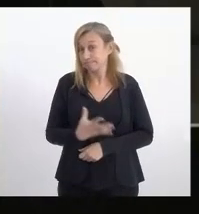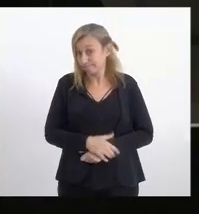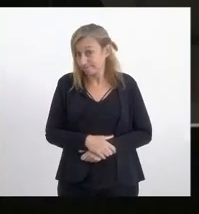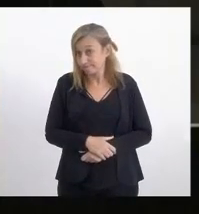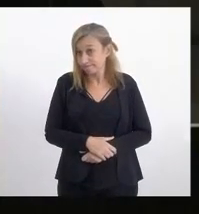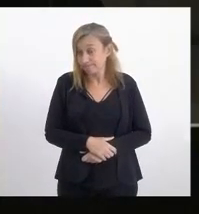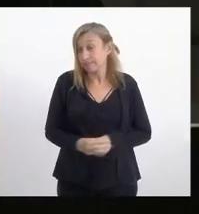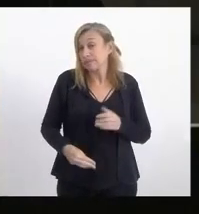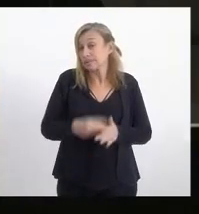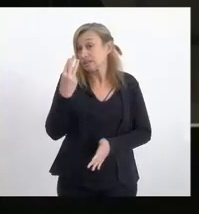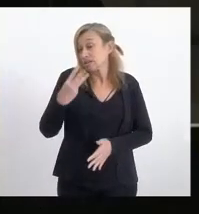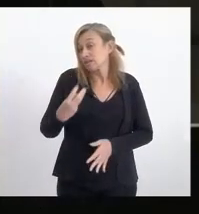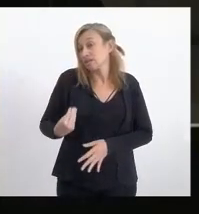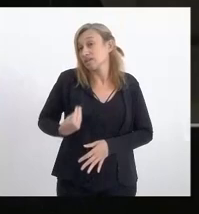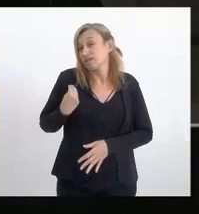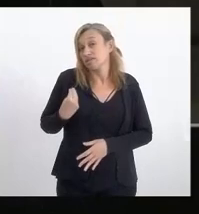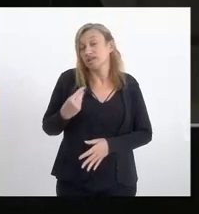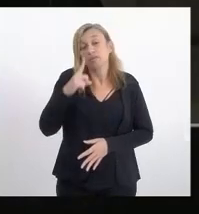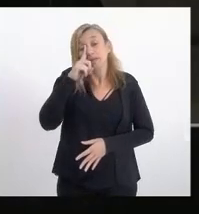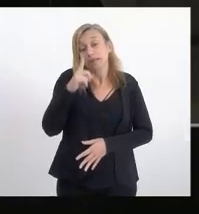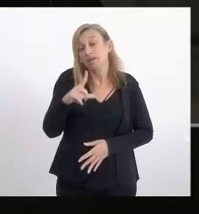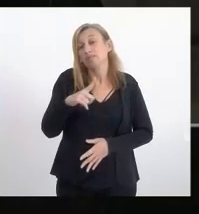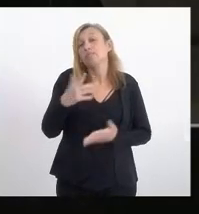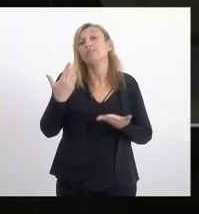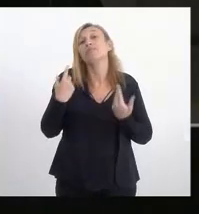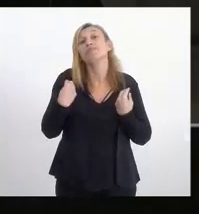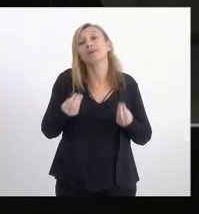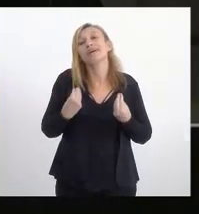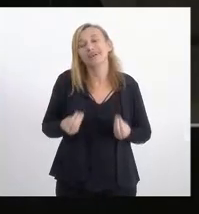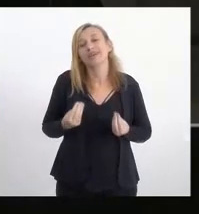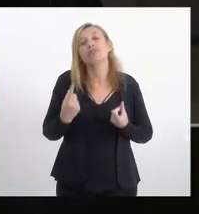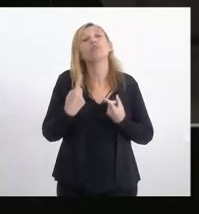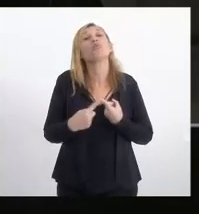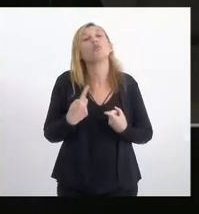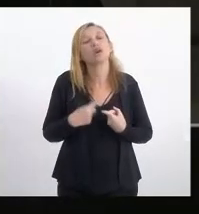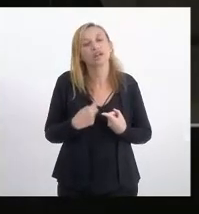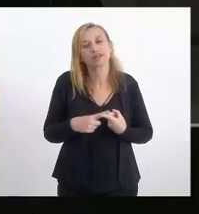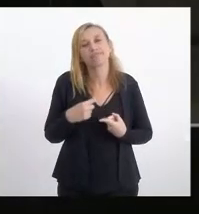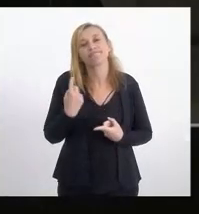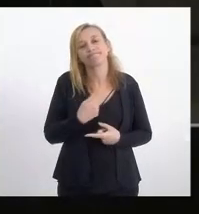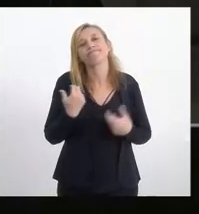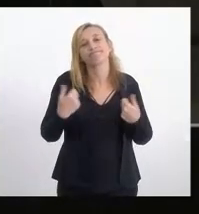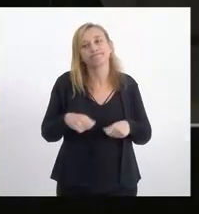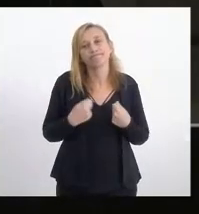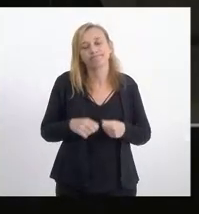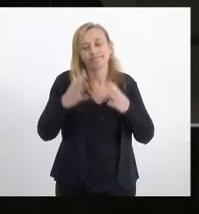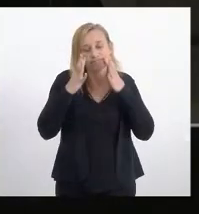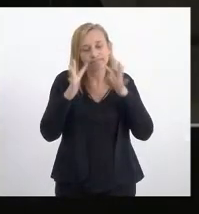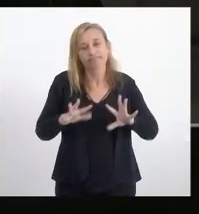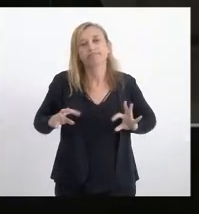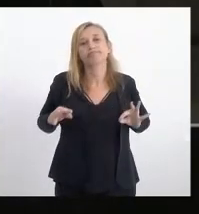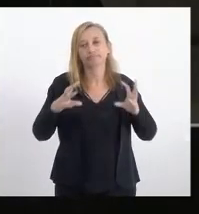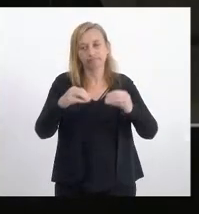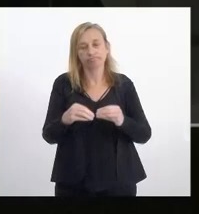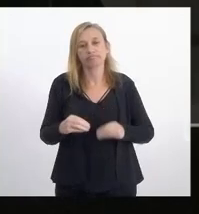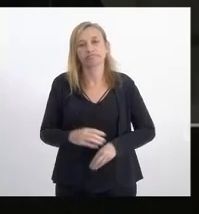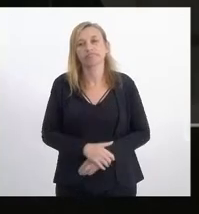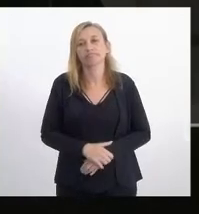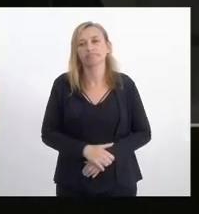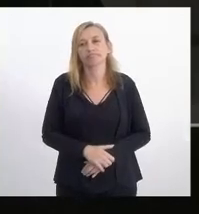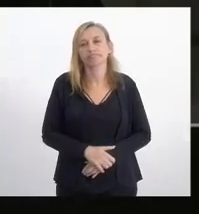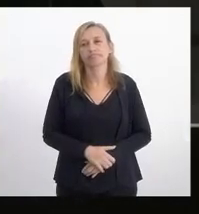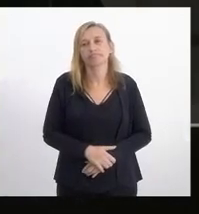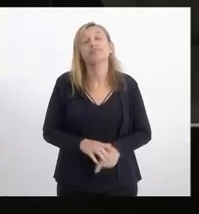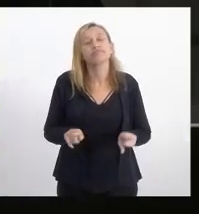três vezes mais a vida para que E por que a gente precisa estar atenta isso é